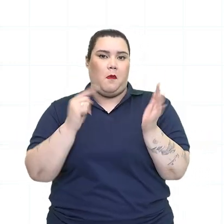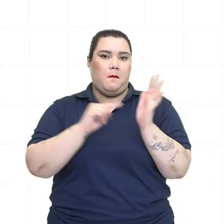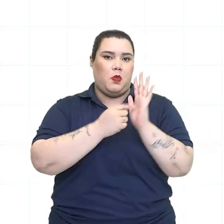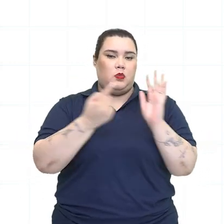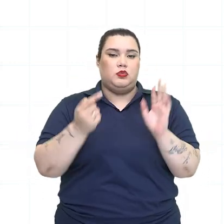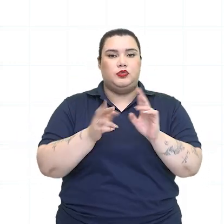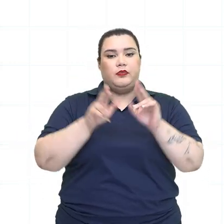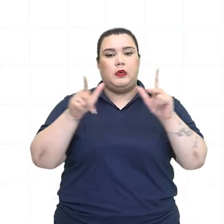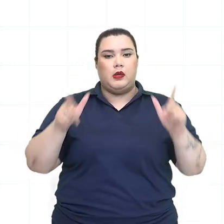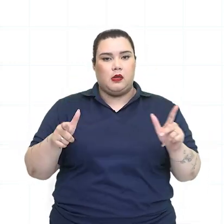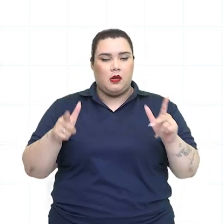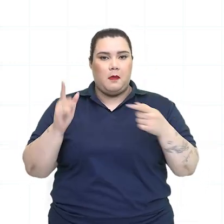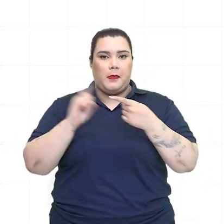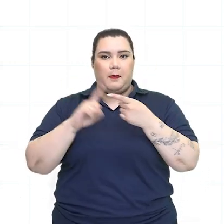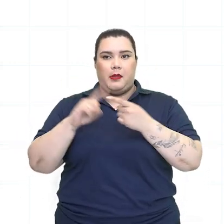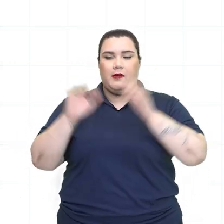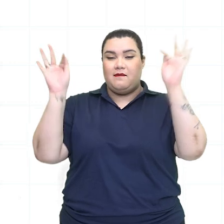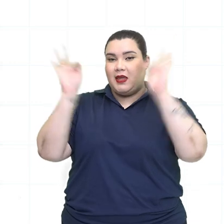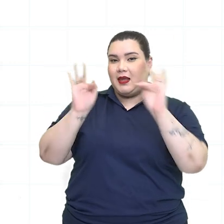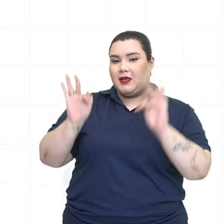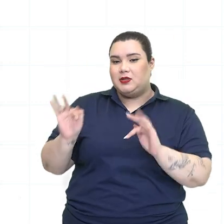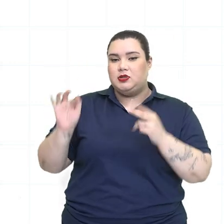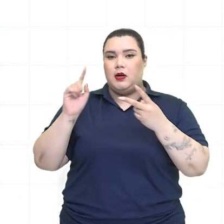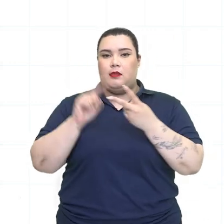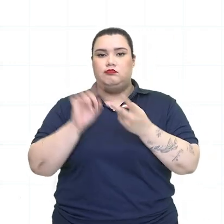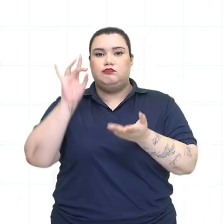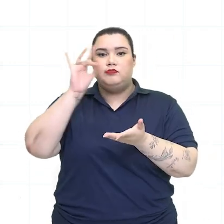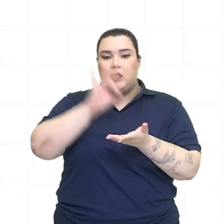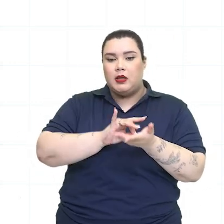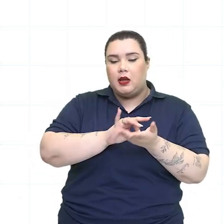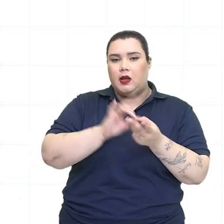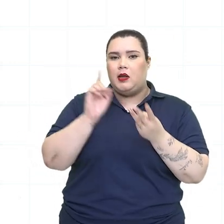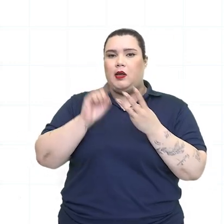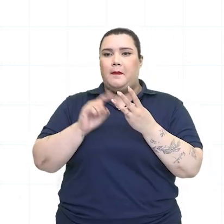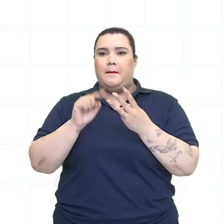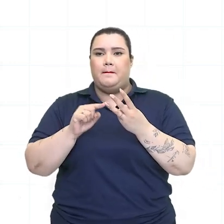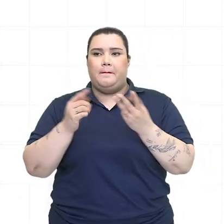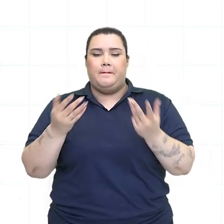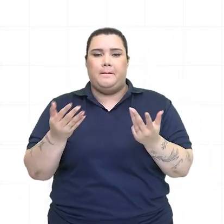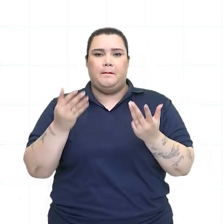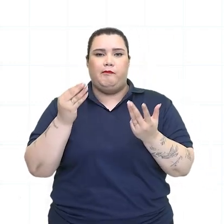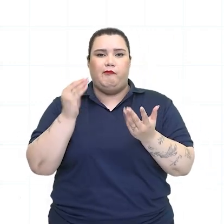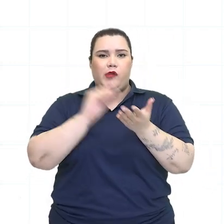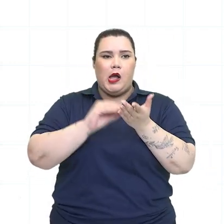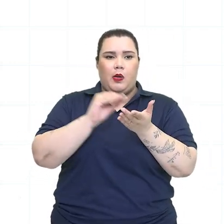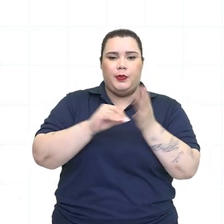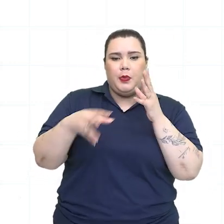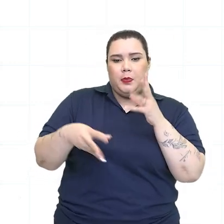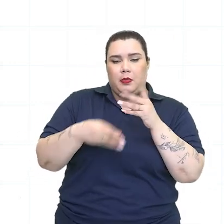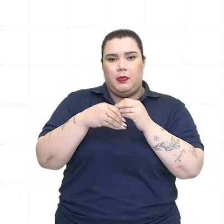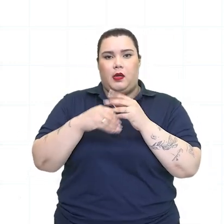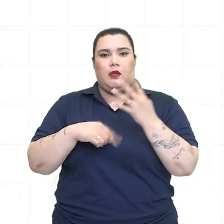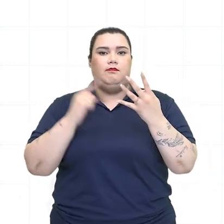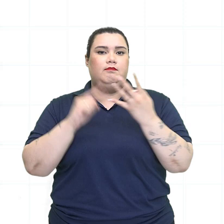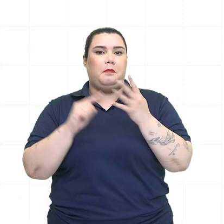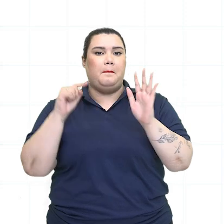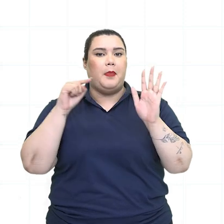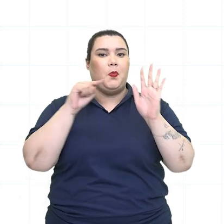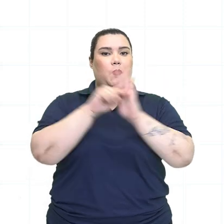com entusiasmo, a outra só afirmando, a outra interrompeu o pensamento e a outra fez